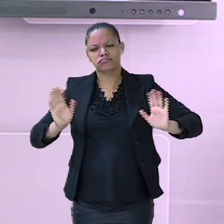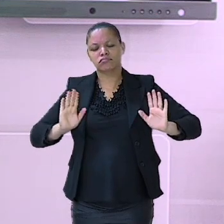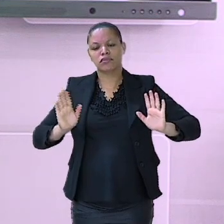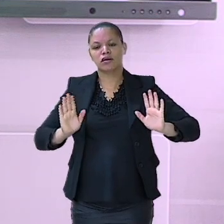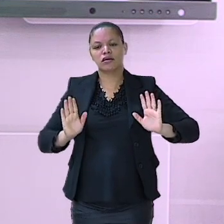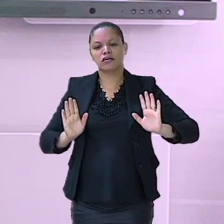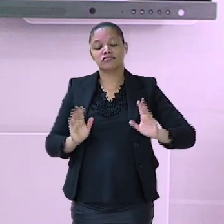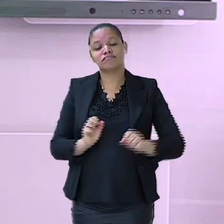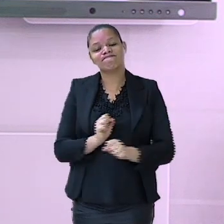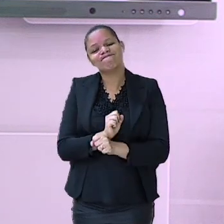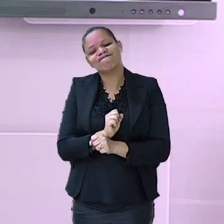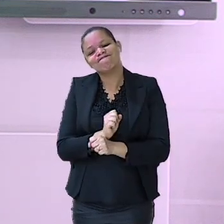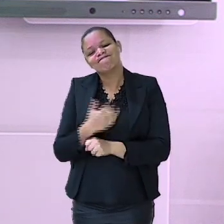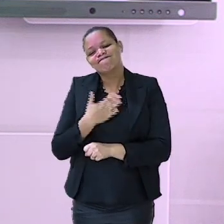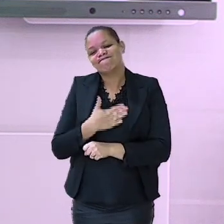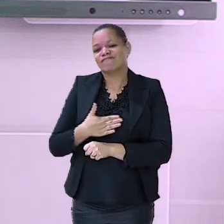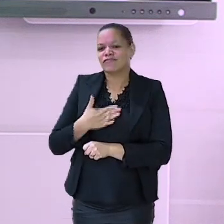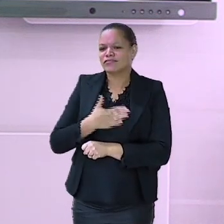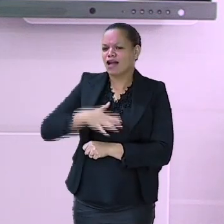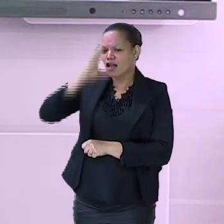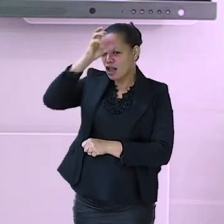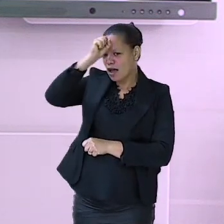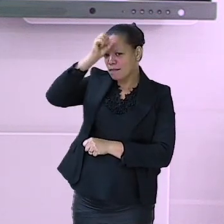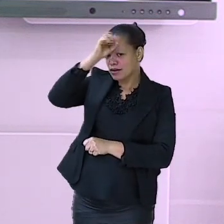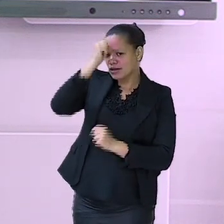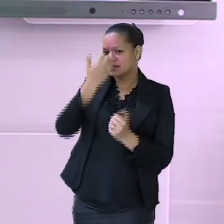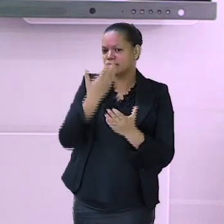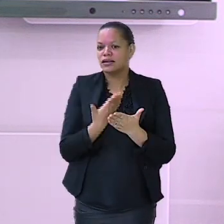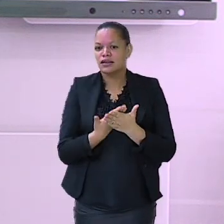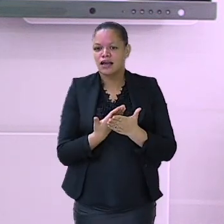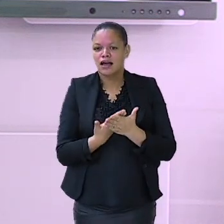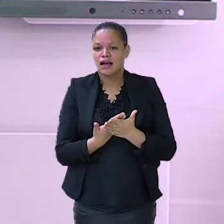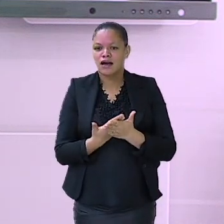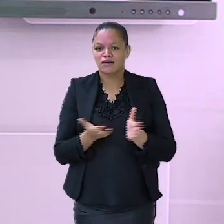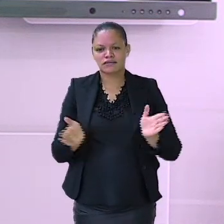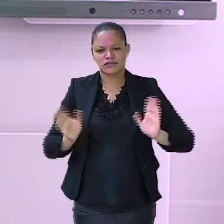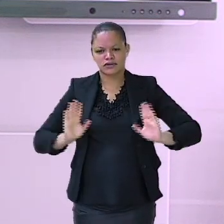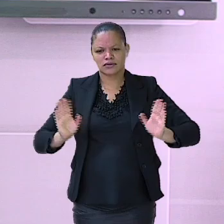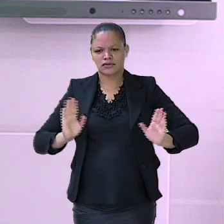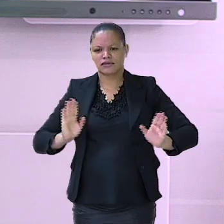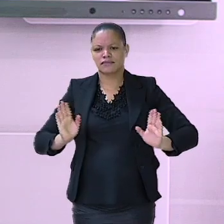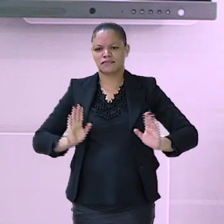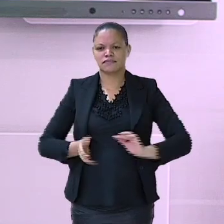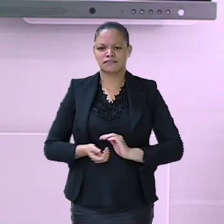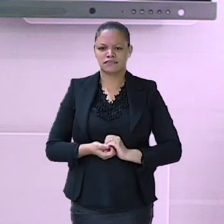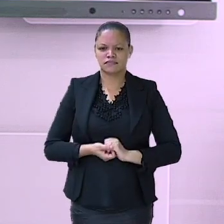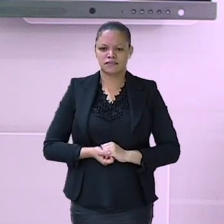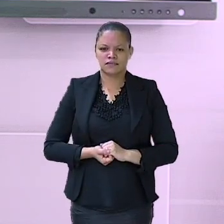pessoal. Espero que vocês tenham aprendido muito com esta aula. Tchau, tchau!